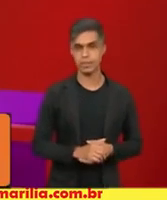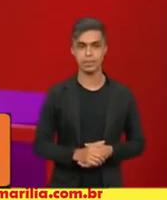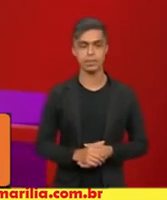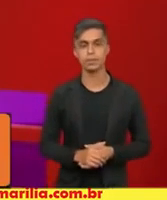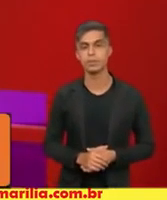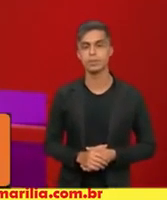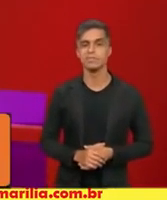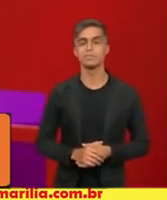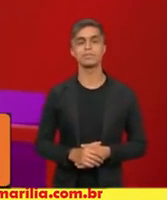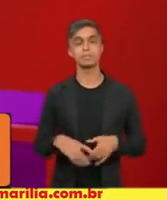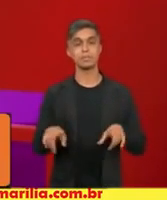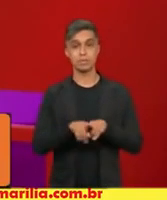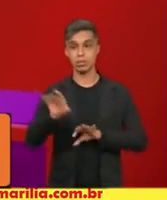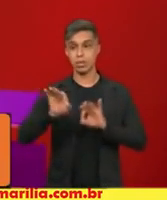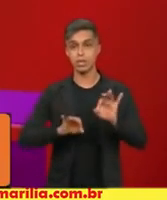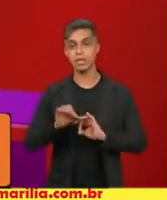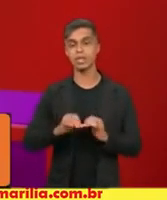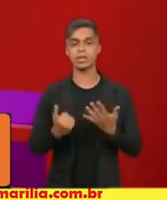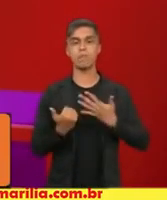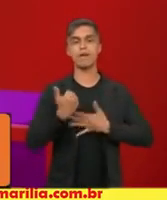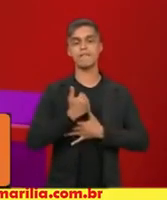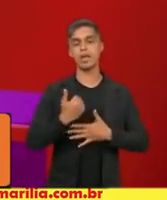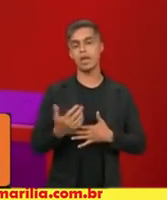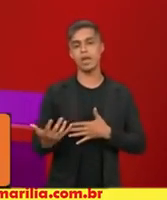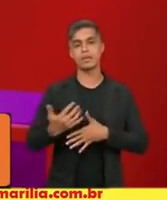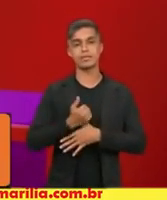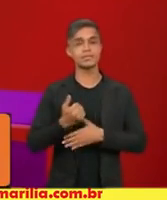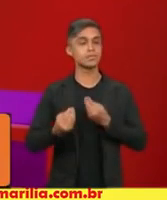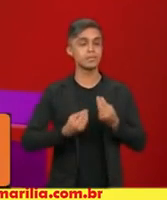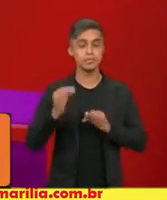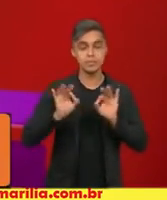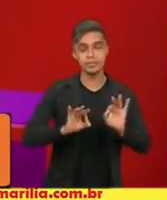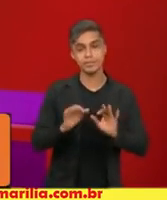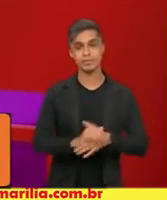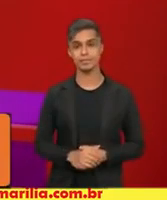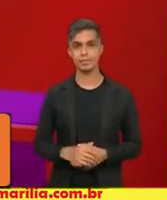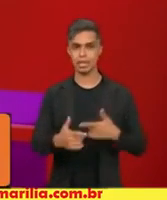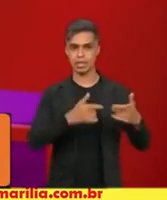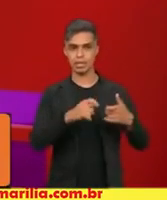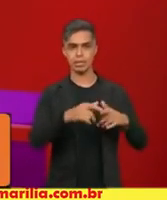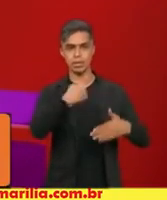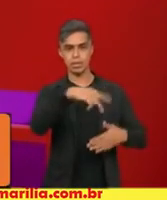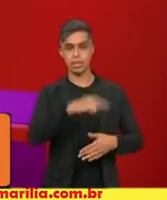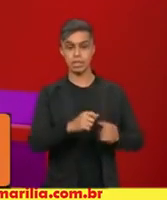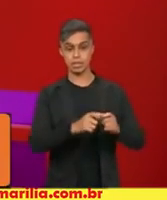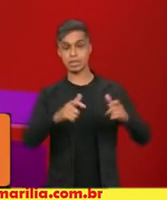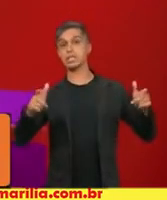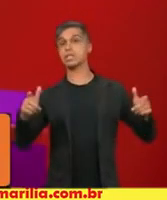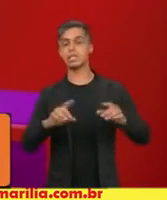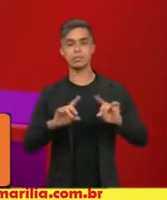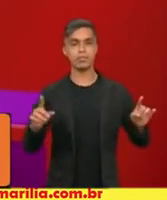direções, os privilégios e as prioridades dadas à alocação tributária. O problema é que a Guerra do Paraguai, que foi uma guerra dessa proporção,